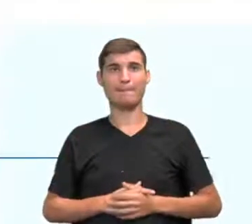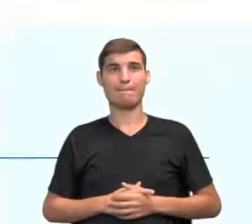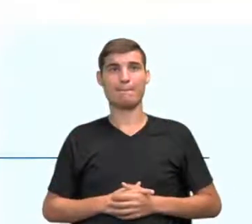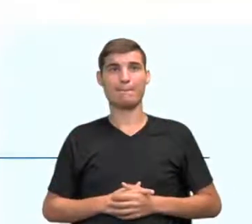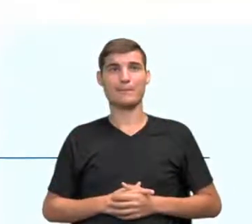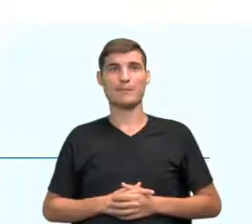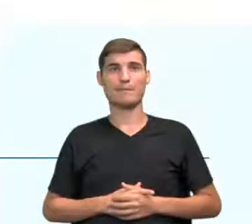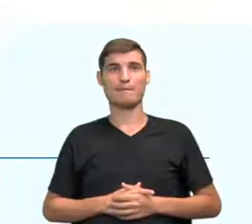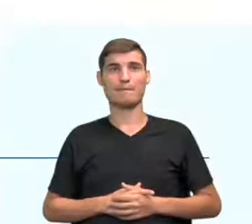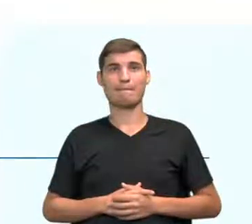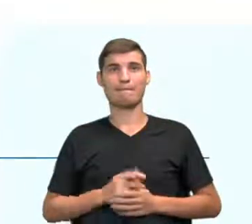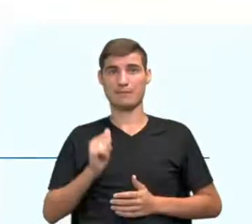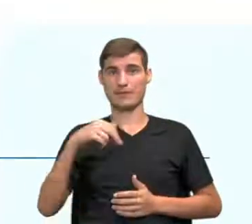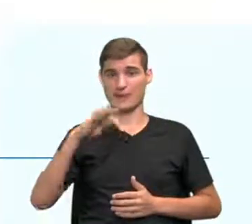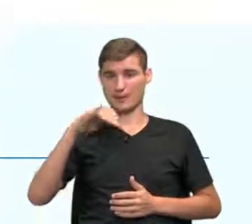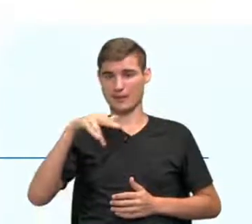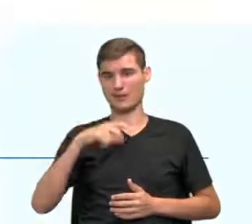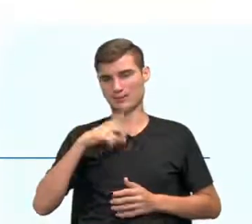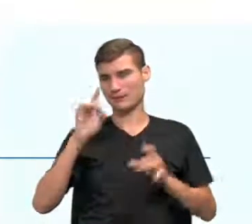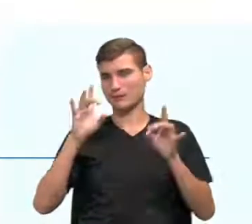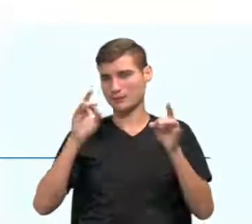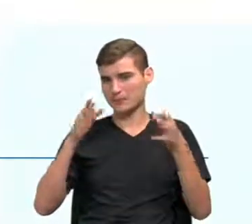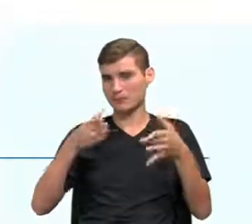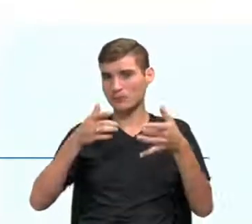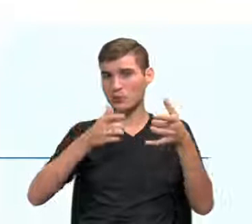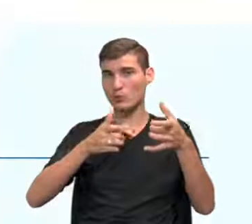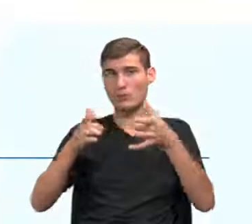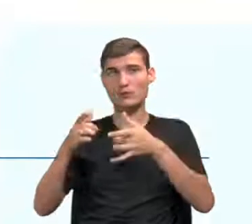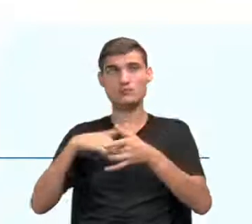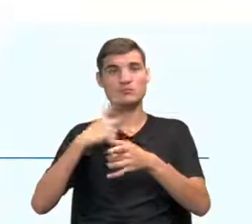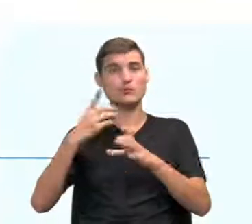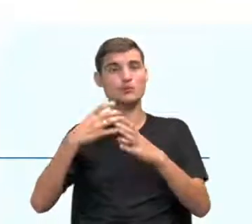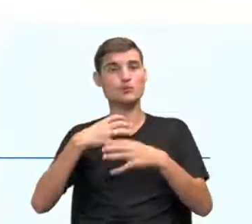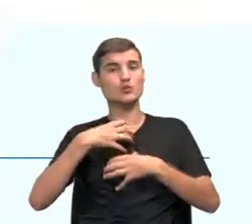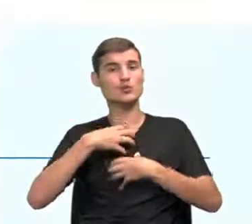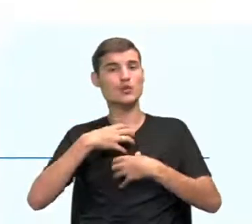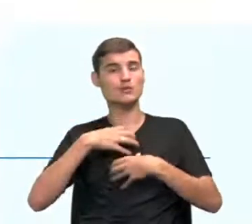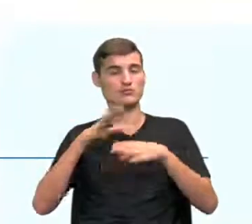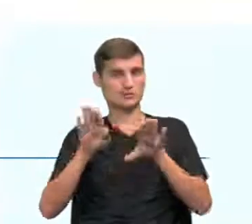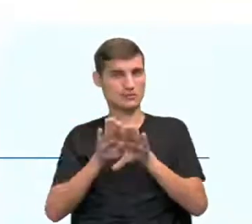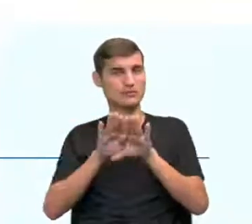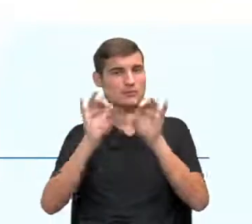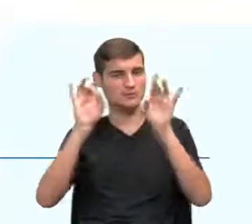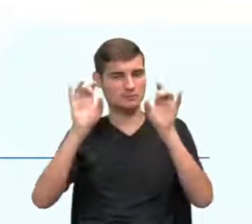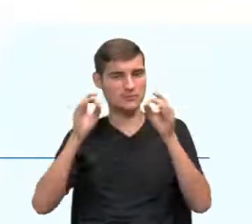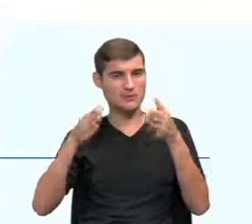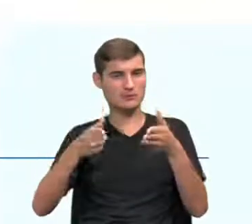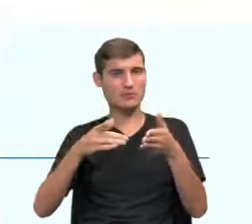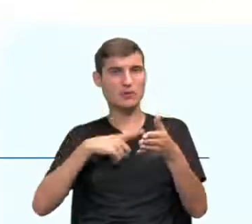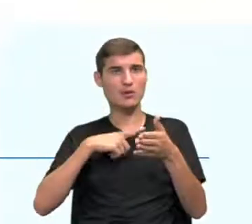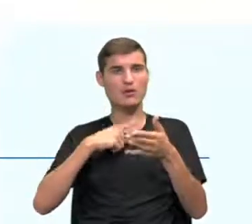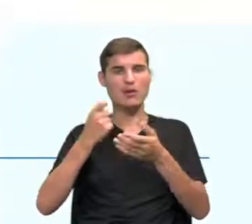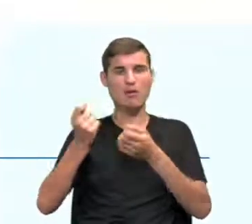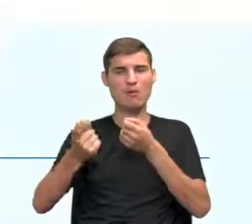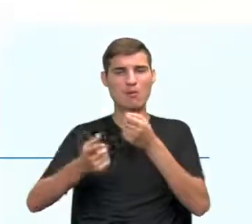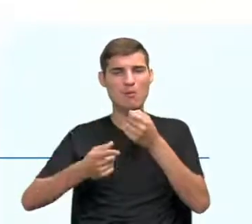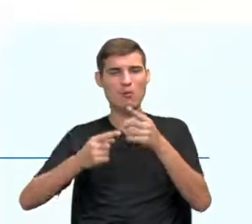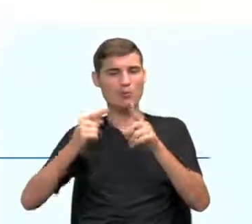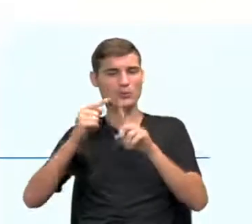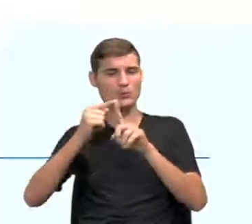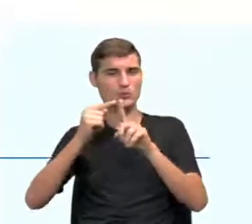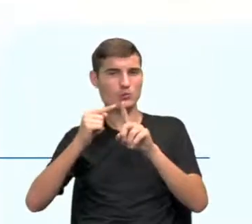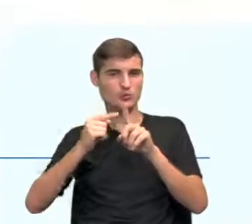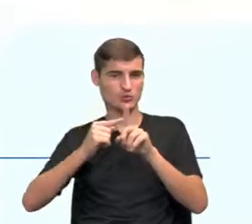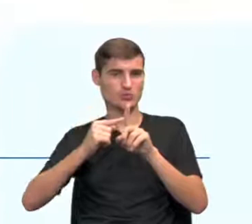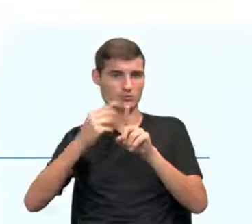essa antena, que tem um posicionamento específico, tem que ter uma forma específica também. Tem alguns tipos conhecidos.